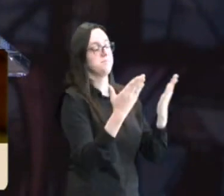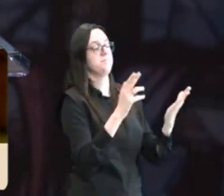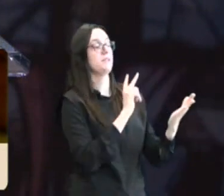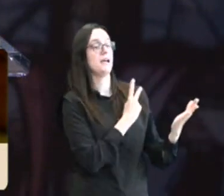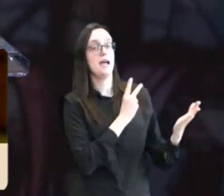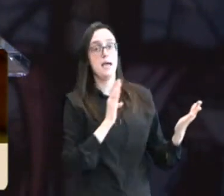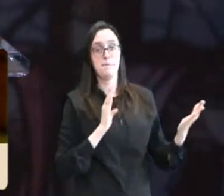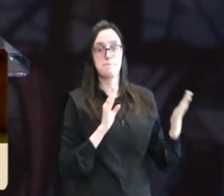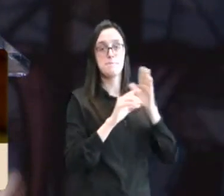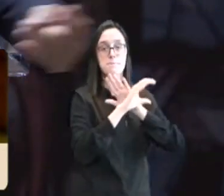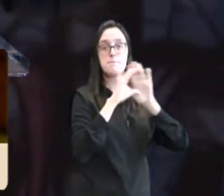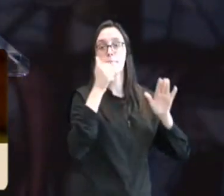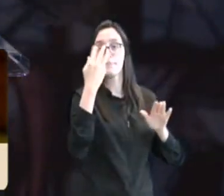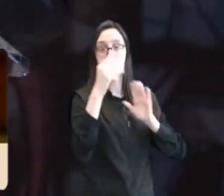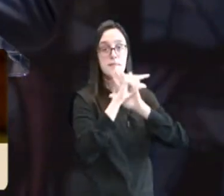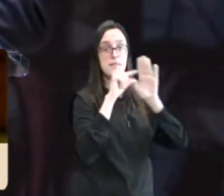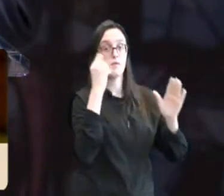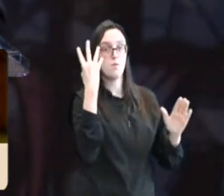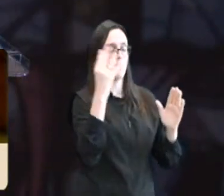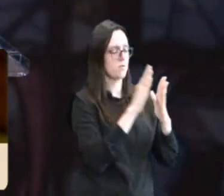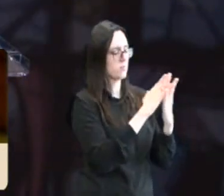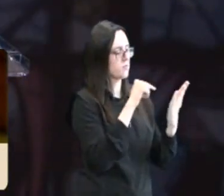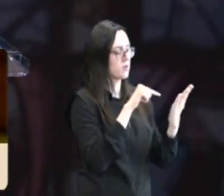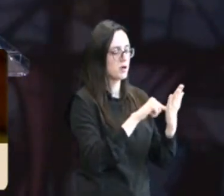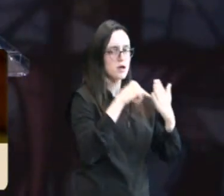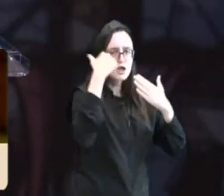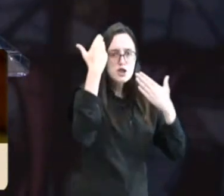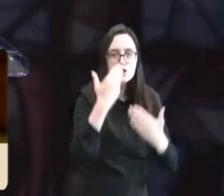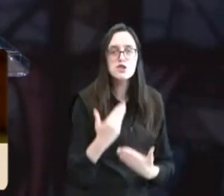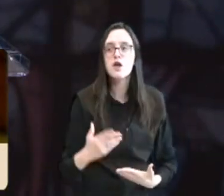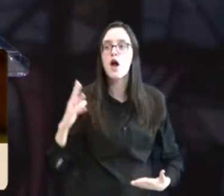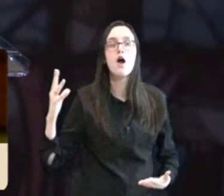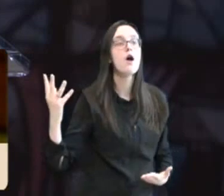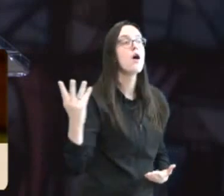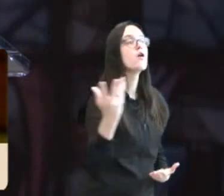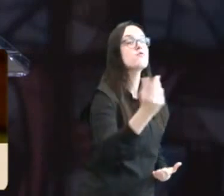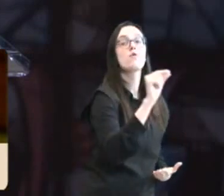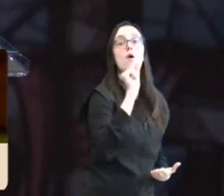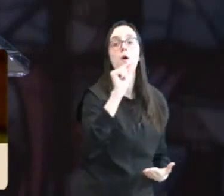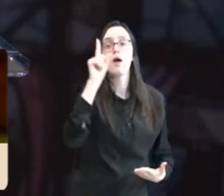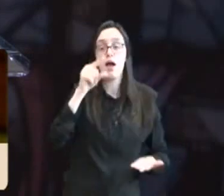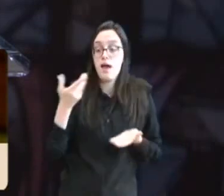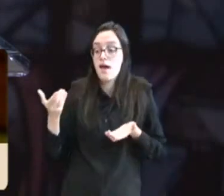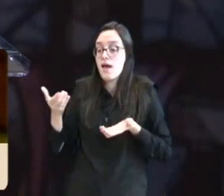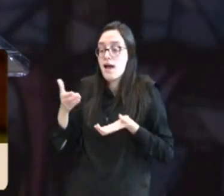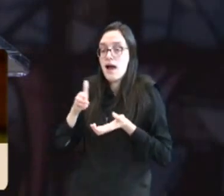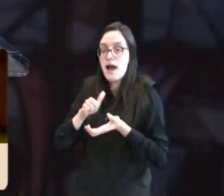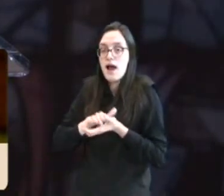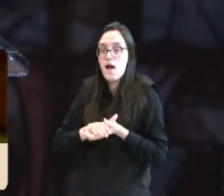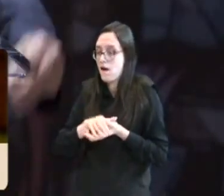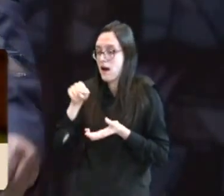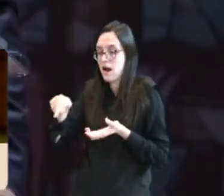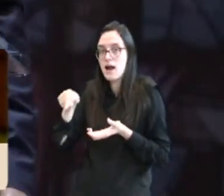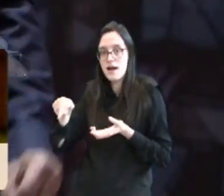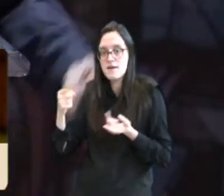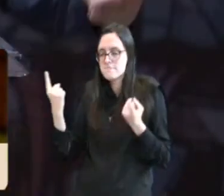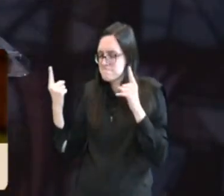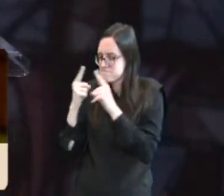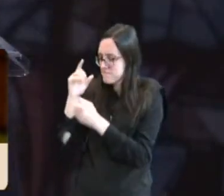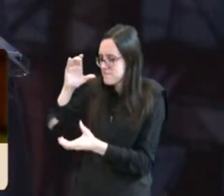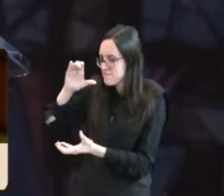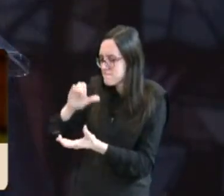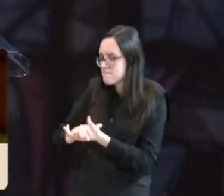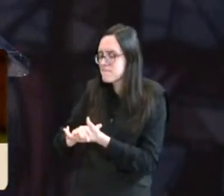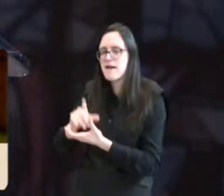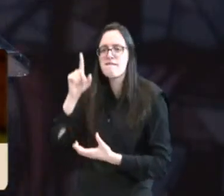13, 4. Digno entre todos seja o matrimônio e o leito sem mácula,